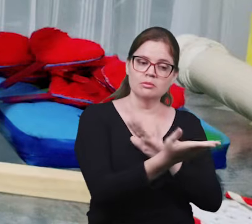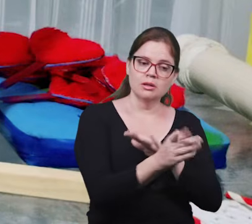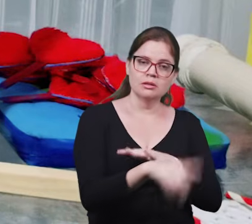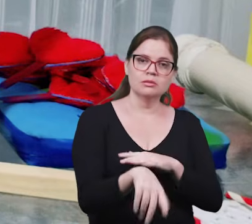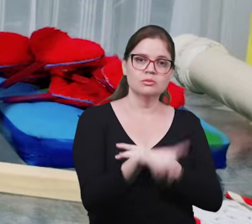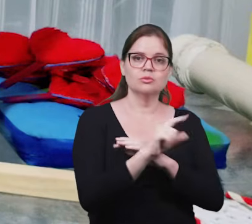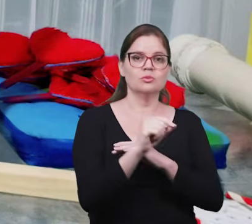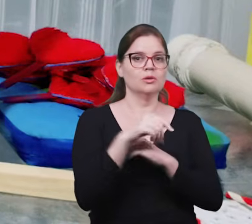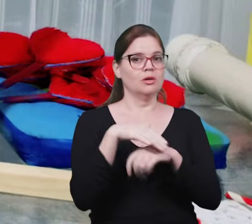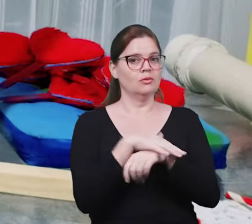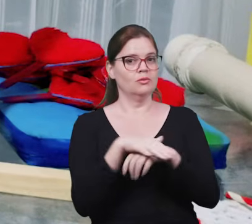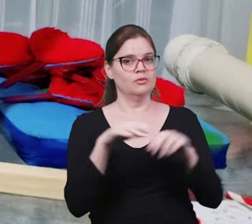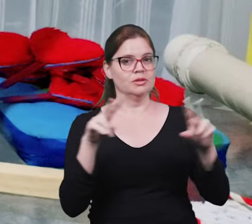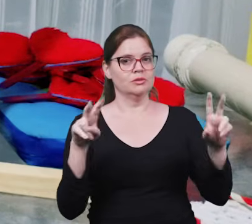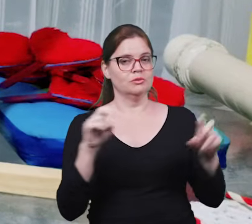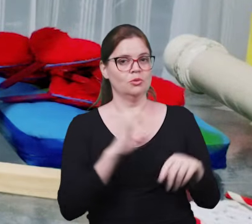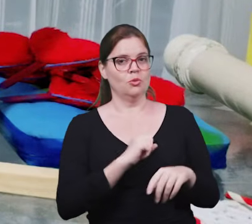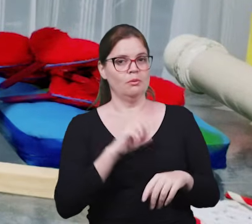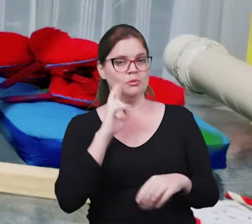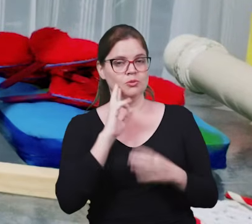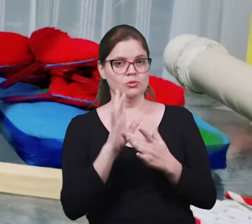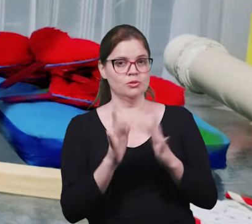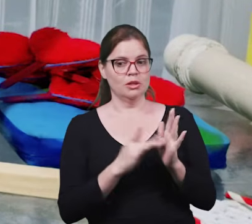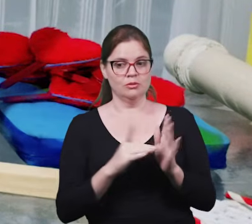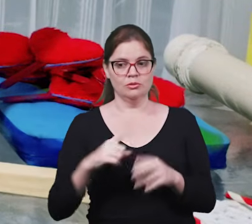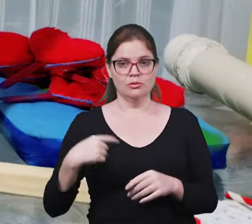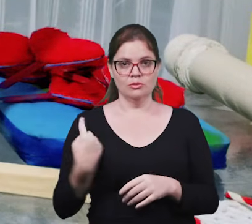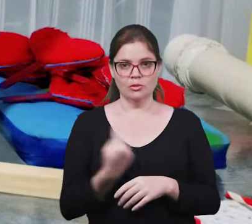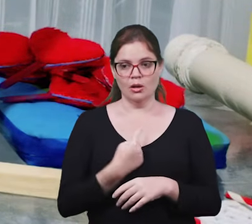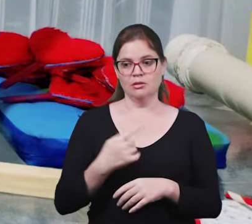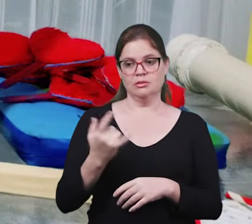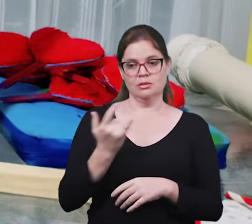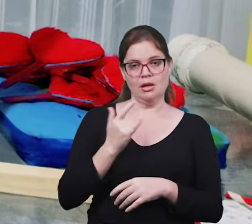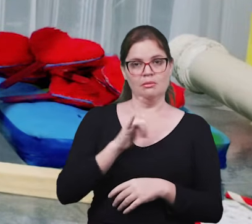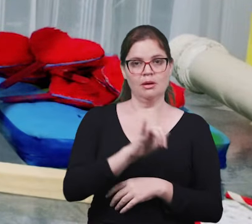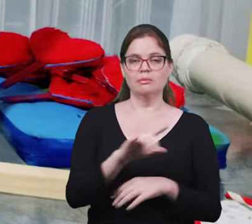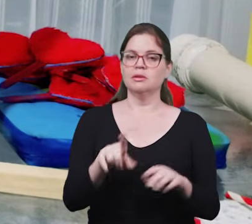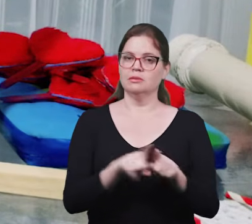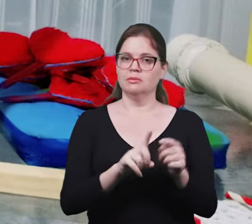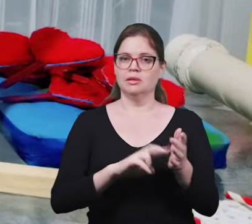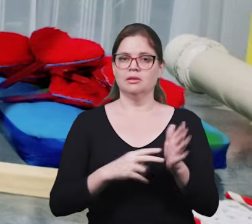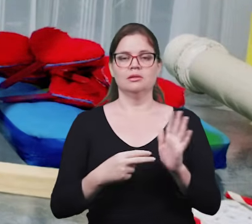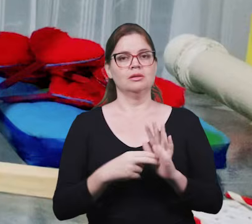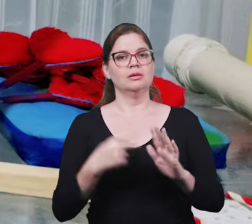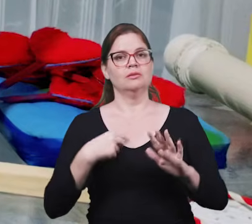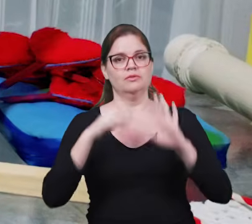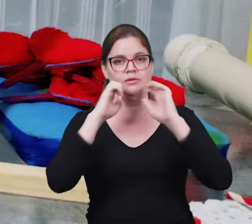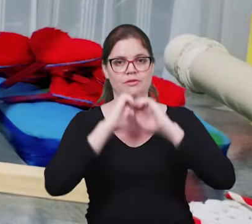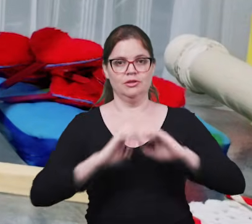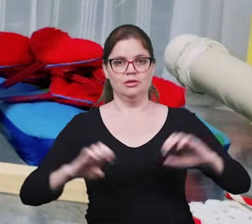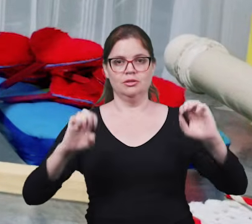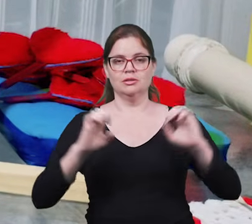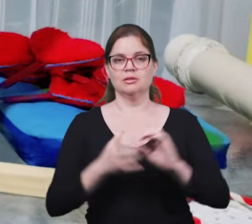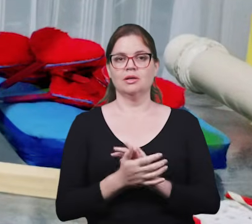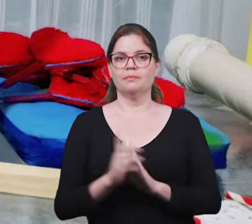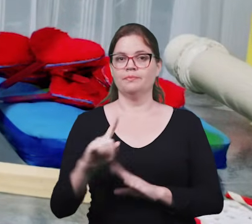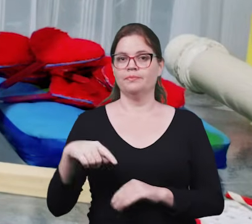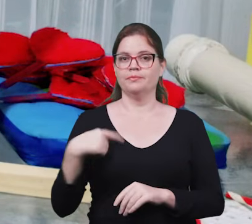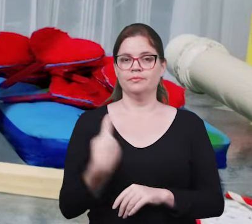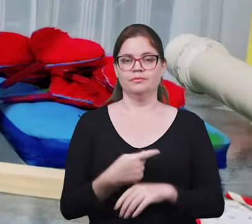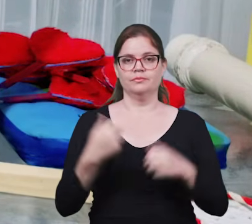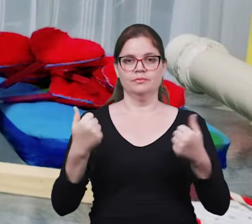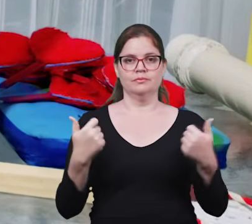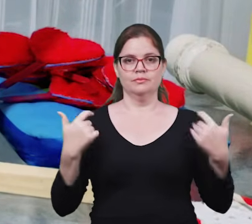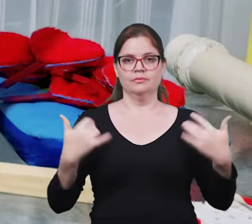eles que falar do grande amor de Jesus por nós também é levar o Evangelho. A gente vai estar falando daquilo que nós